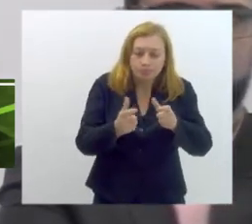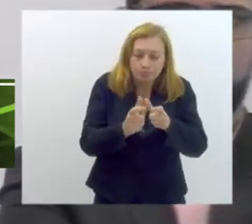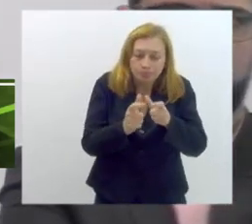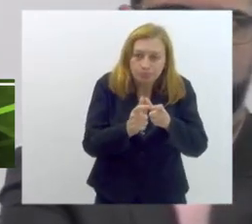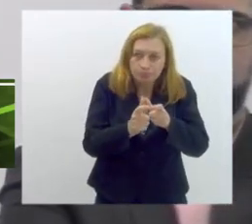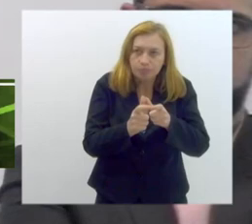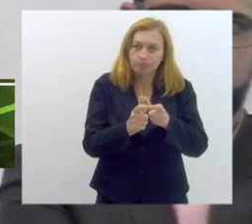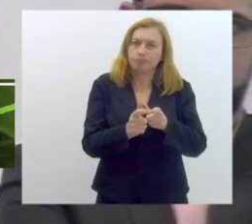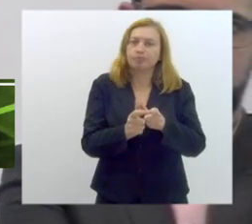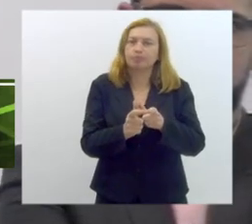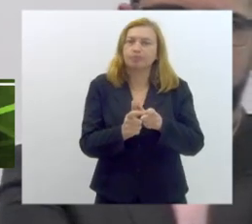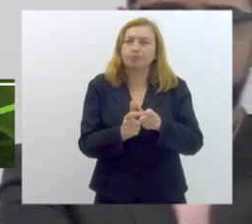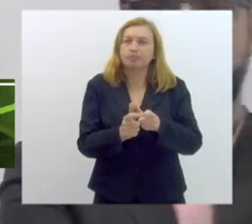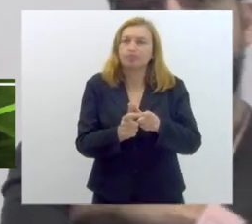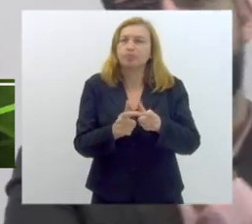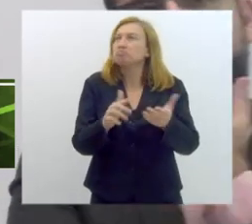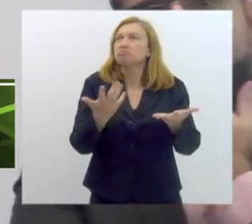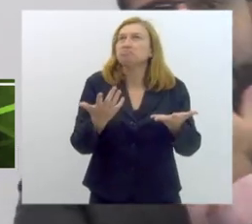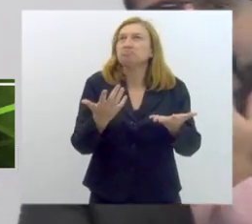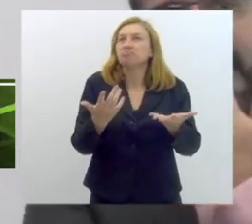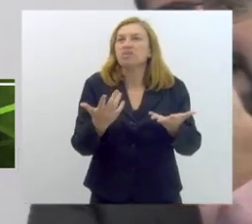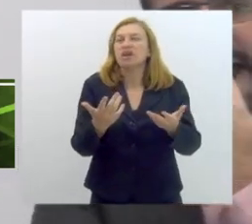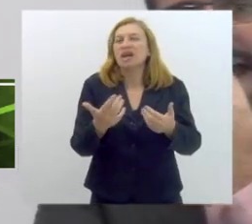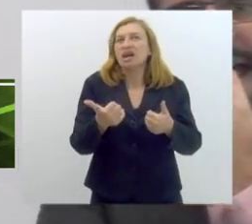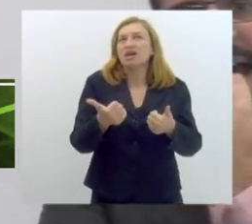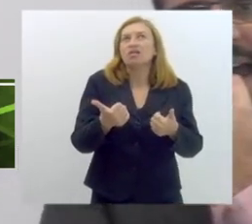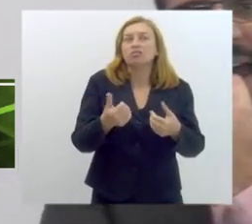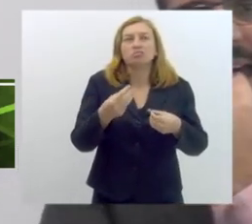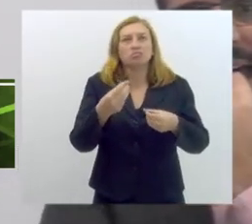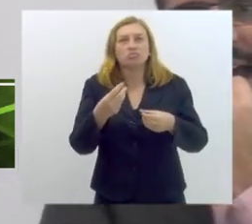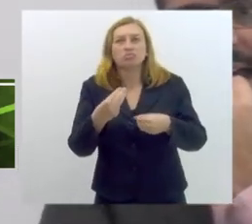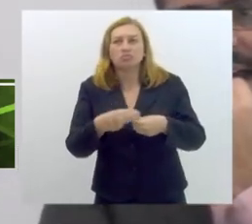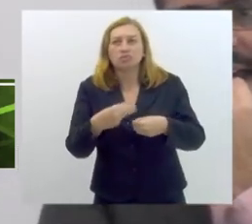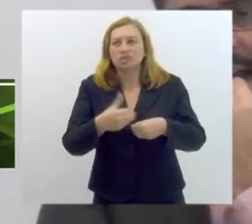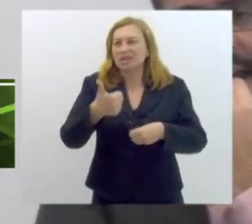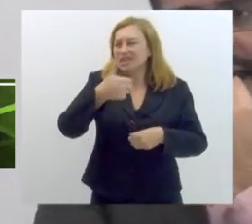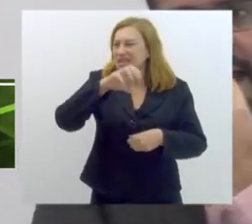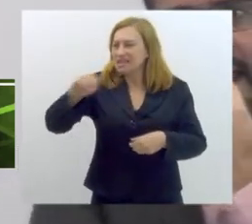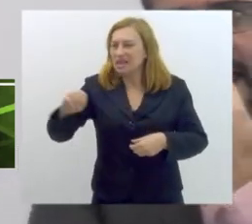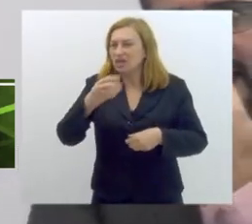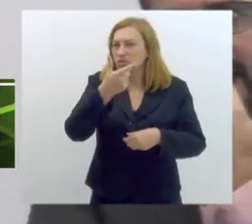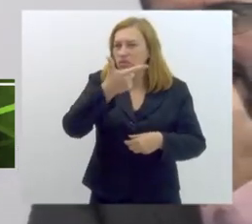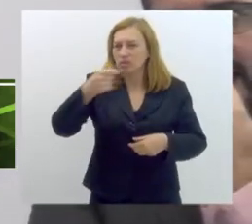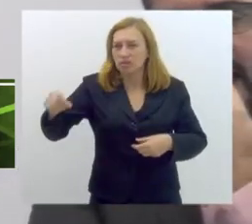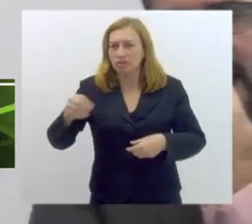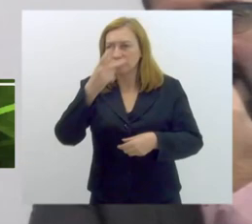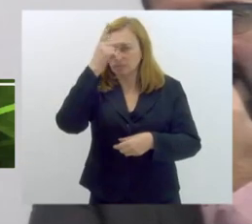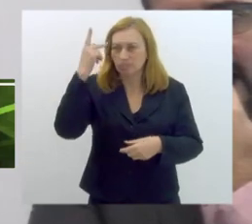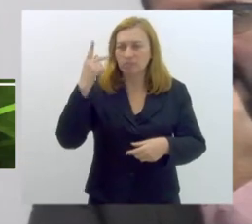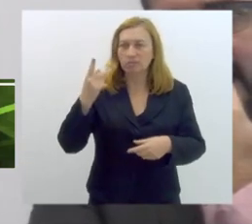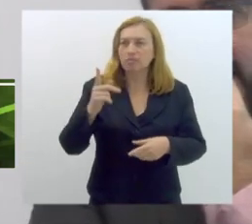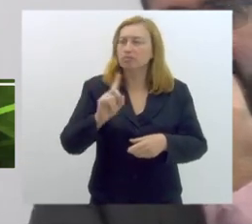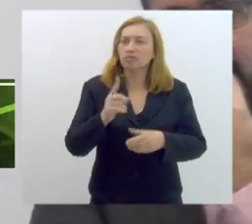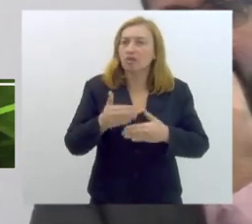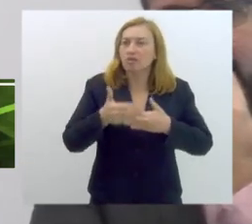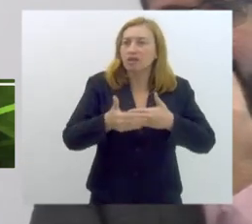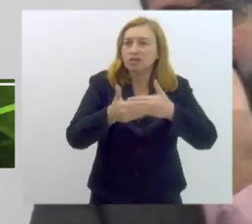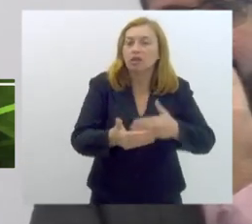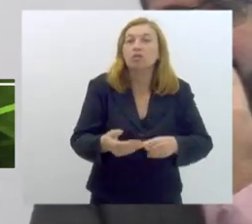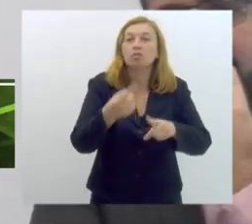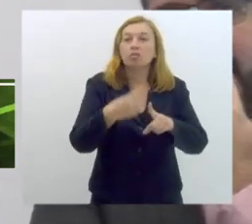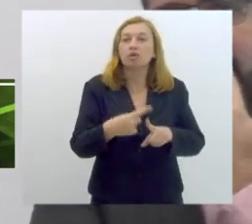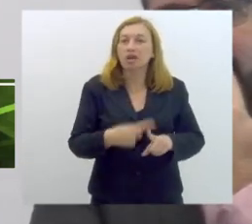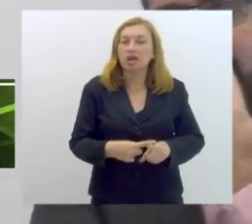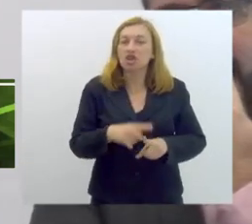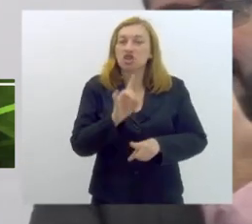muito grande. Não adianta ser município de 100, 150 mil habitantes, não. Não avança. Não avança, porque nós